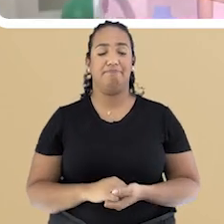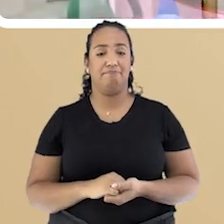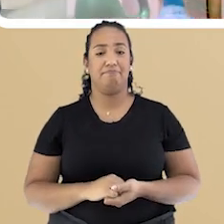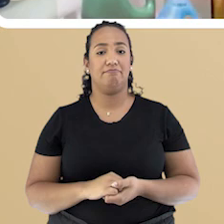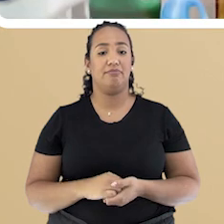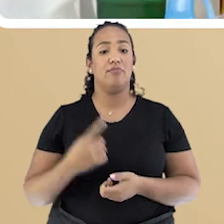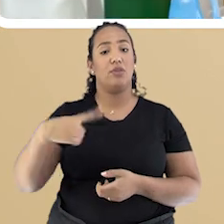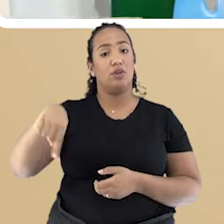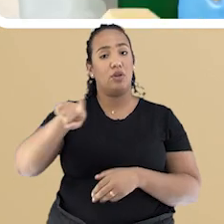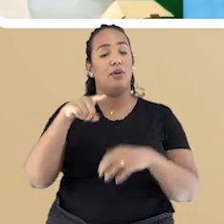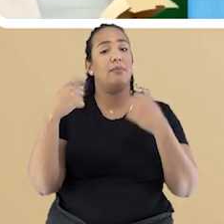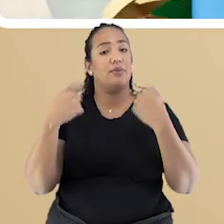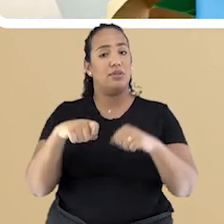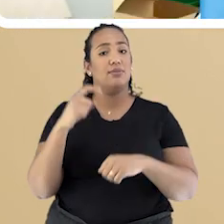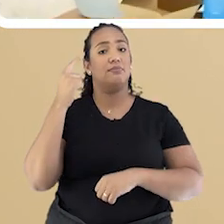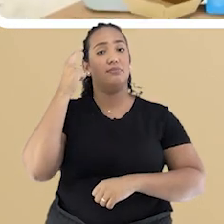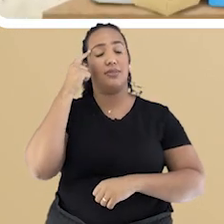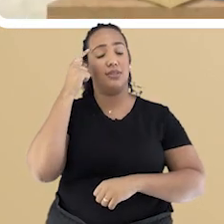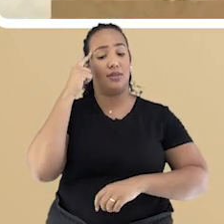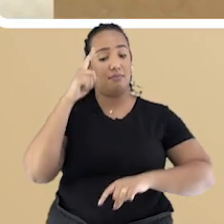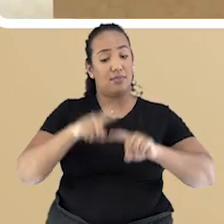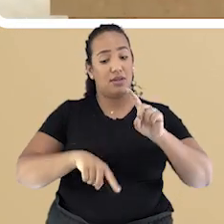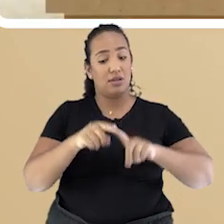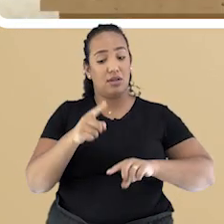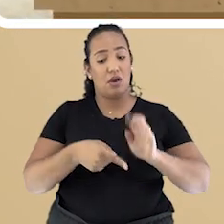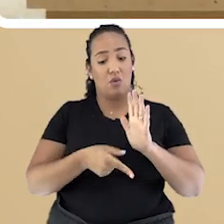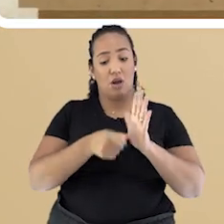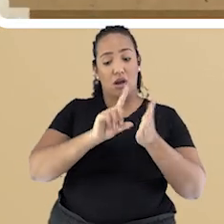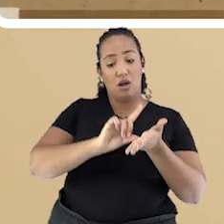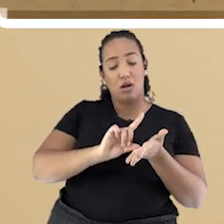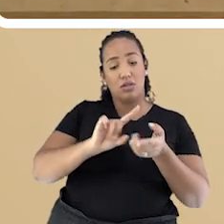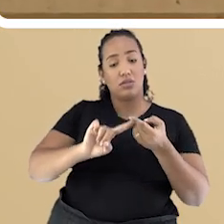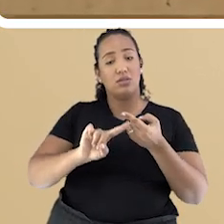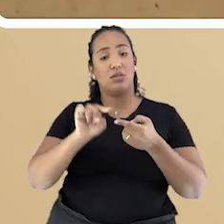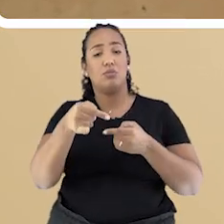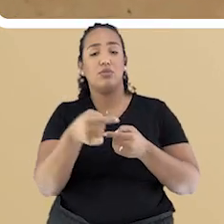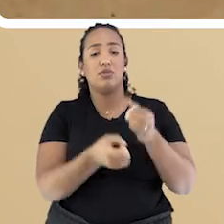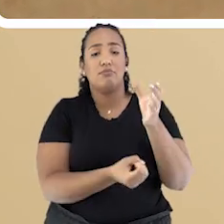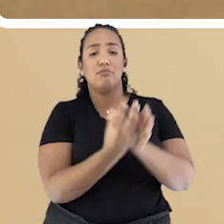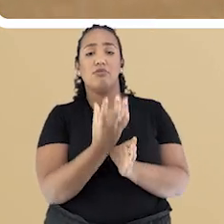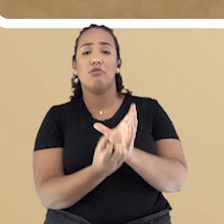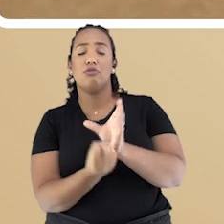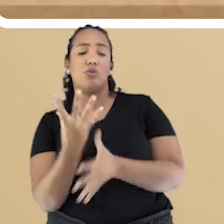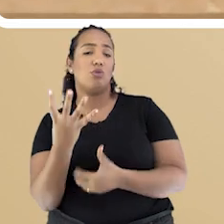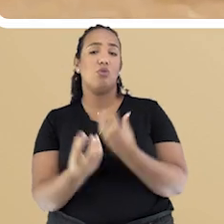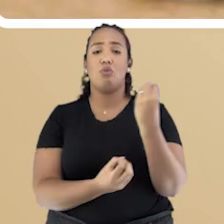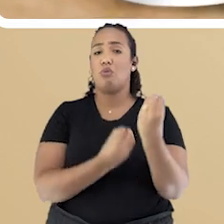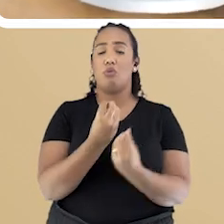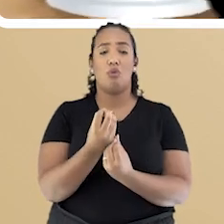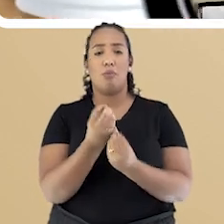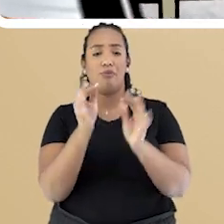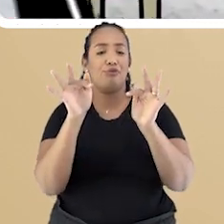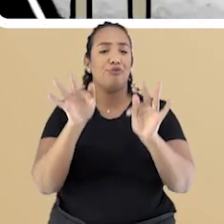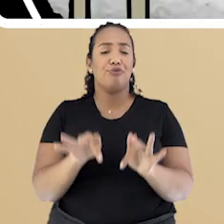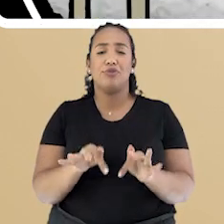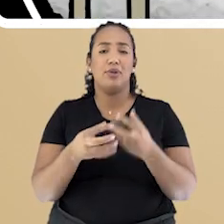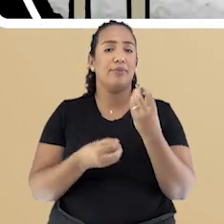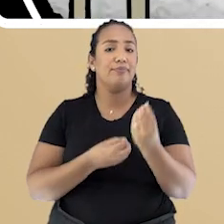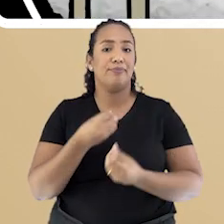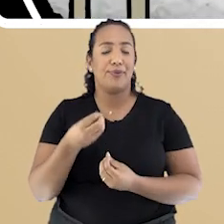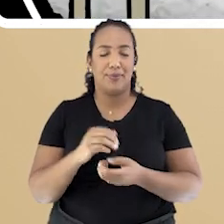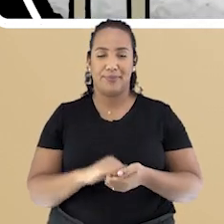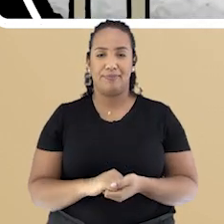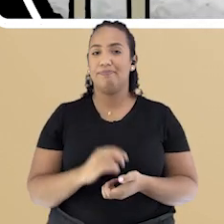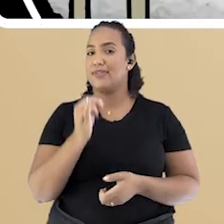É preciso pensar o que acontece antes do produto chegar até você e o que acontece depois de você usá-lo, de onde veio e para onde vai.